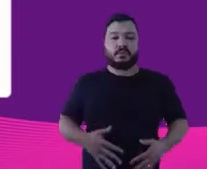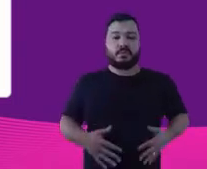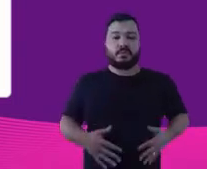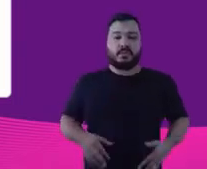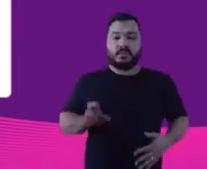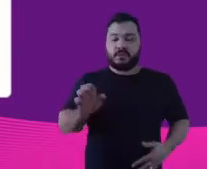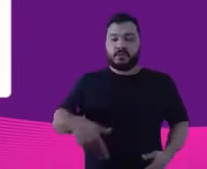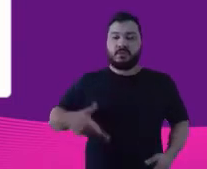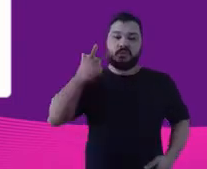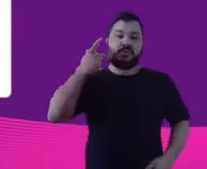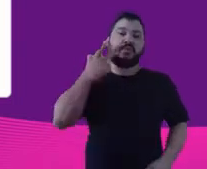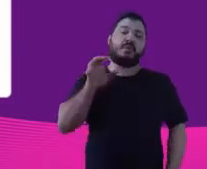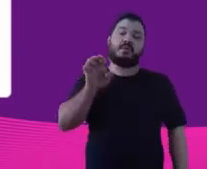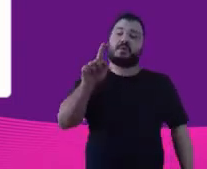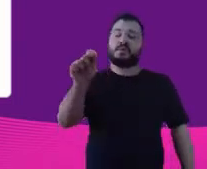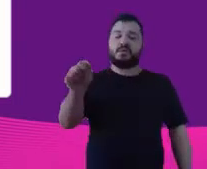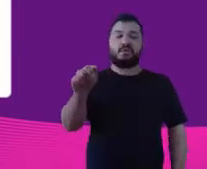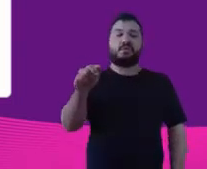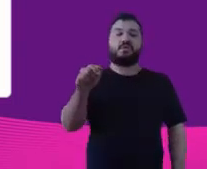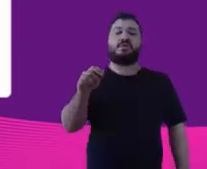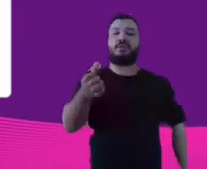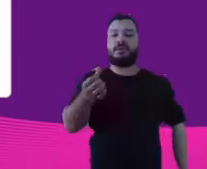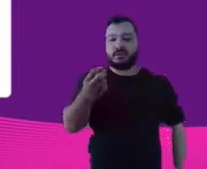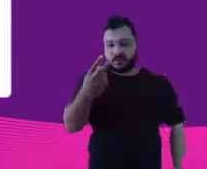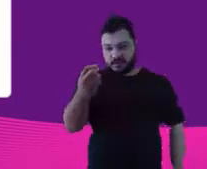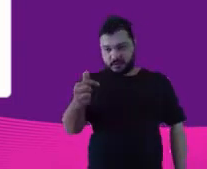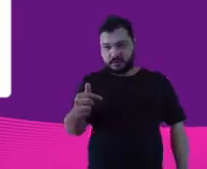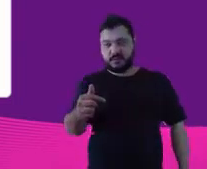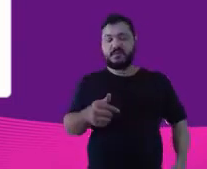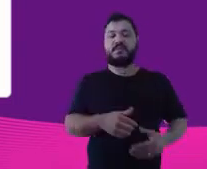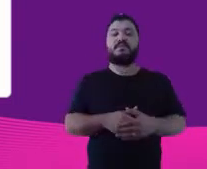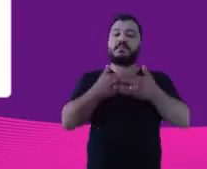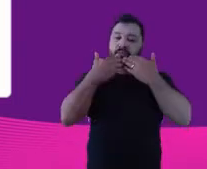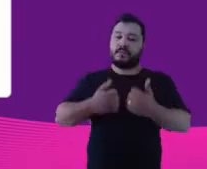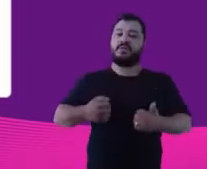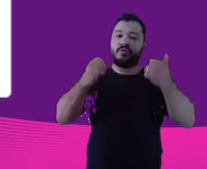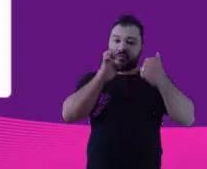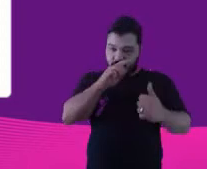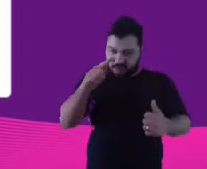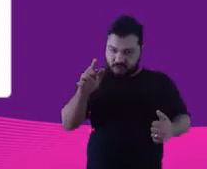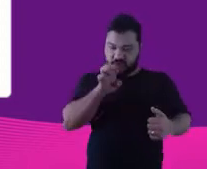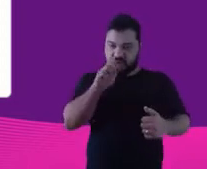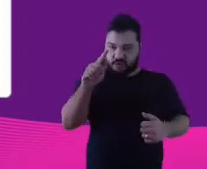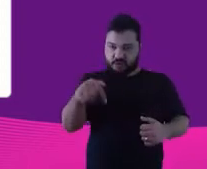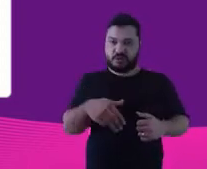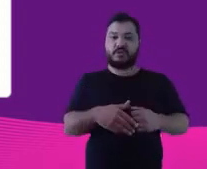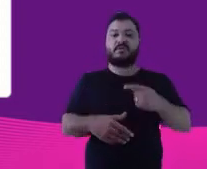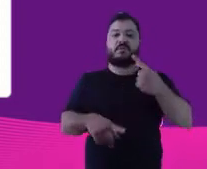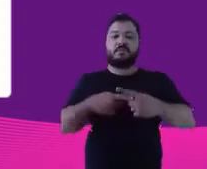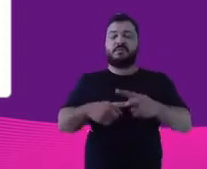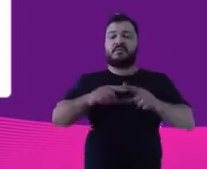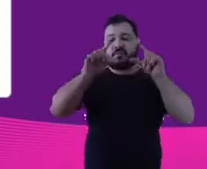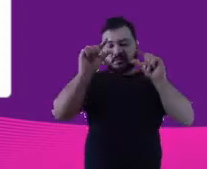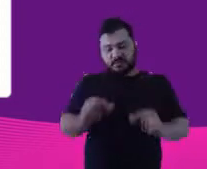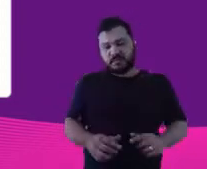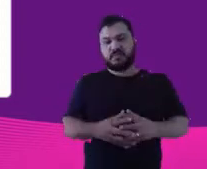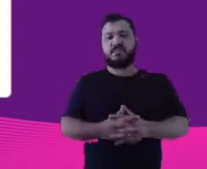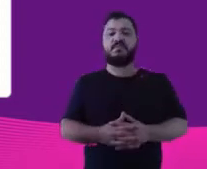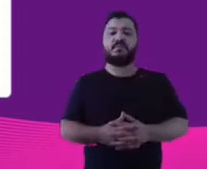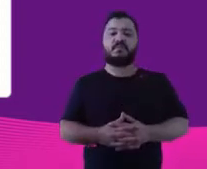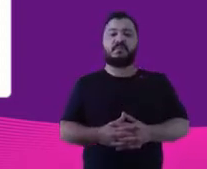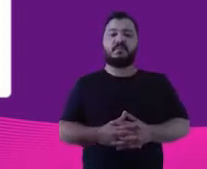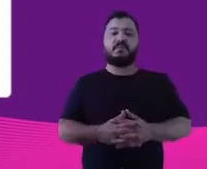tem uma IgA de 267, melhorou IgG e IgM, porque estavam muito baixas ao longo do início do tratamento e